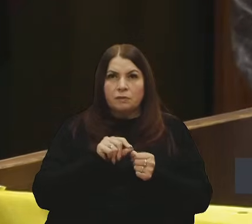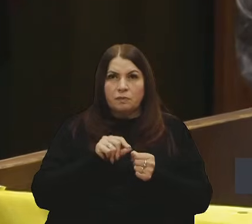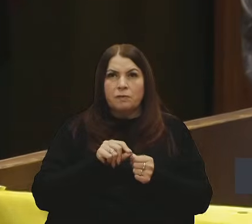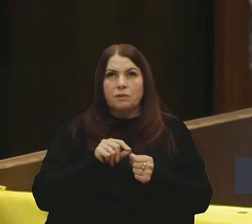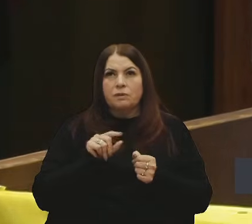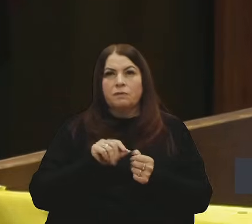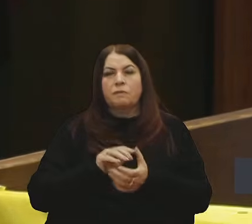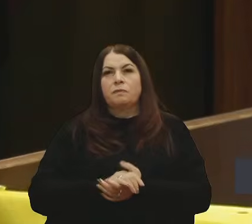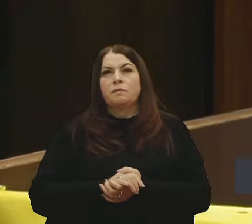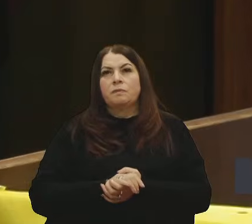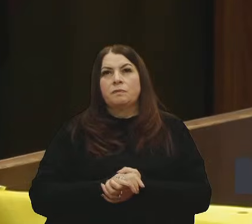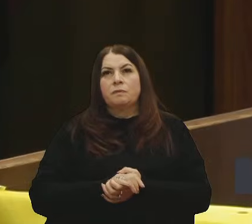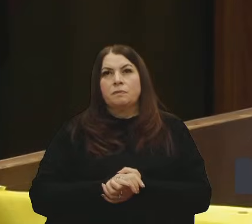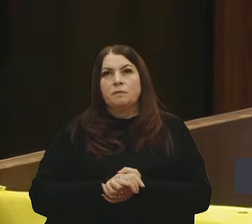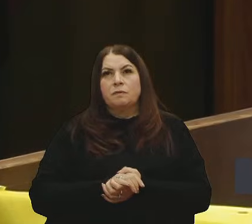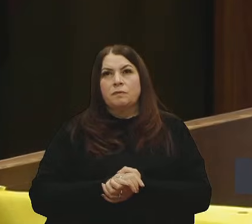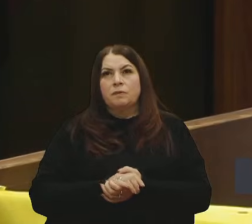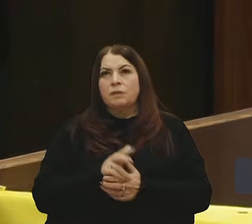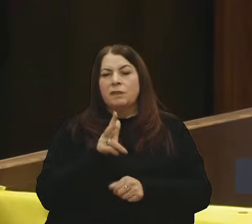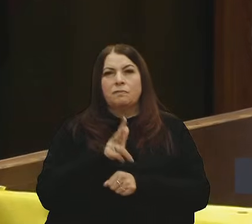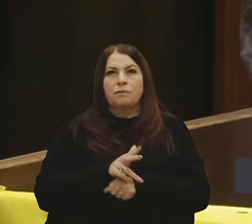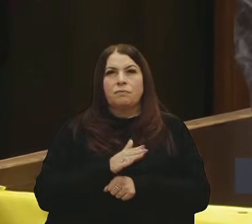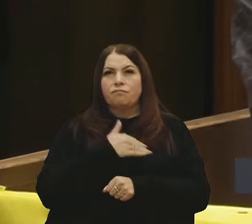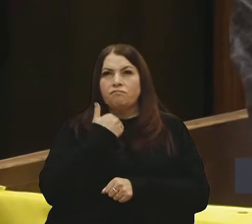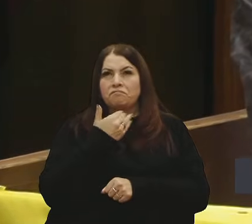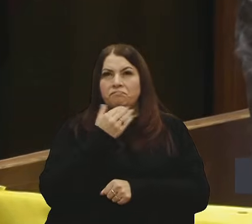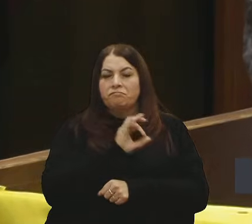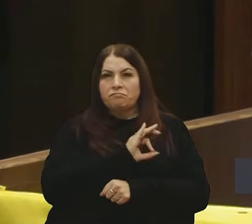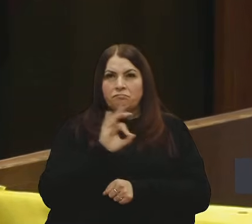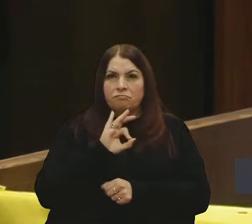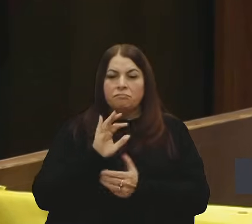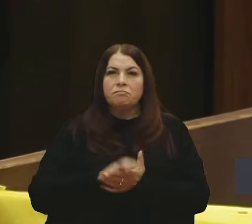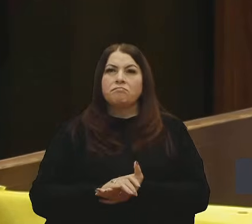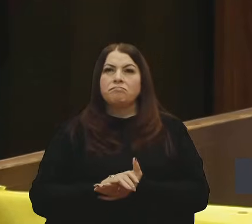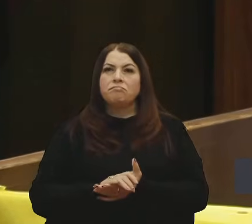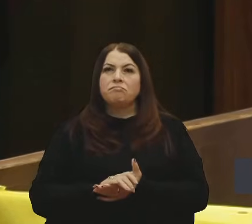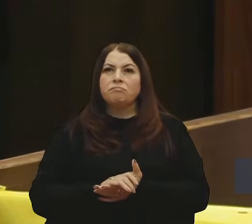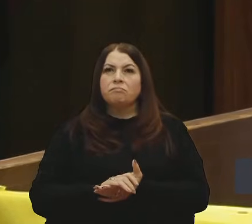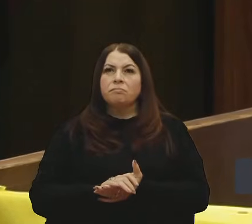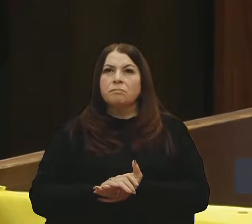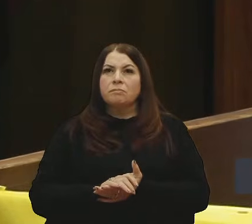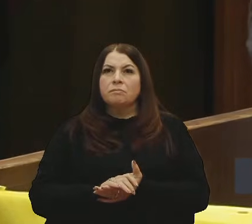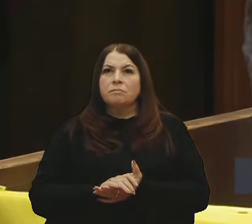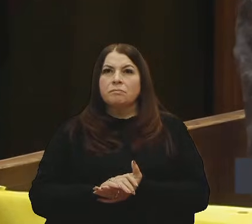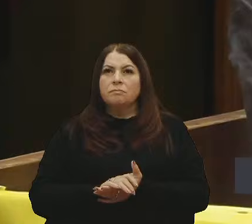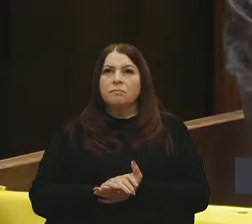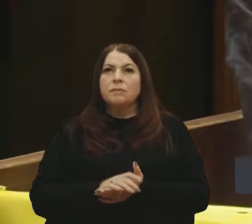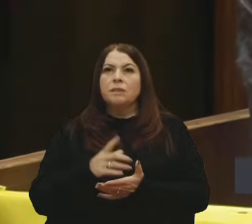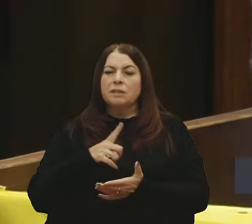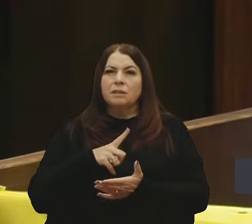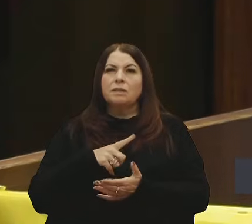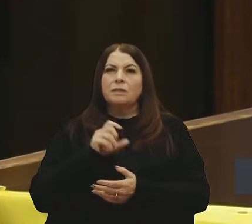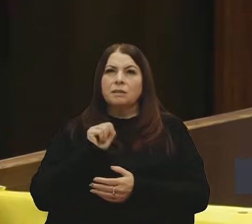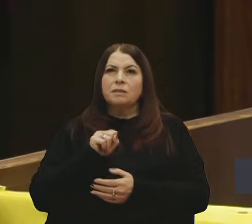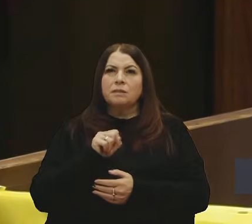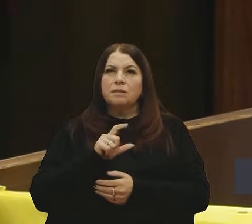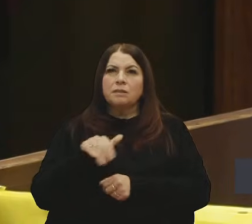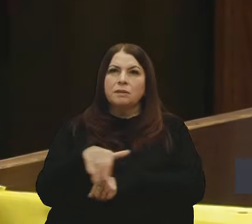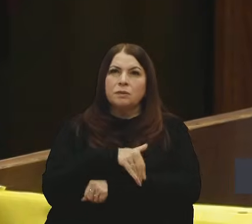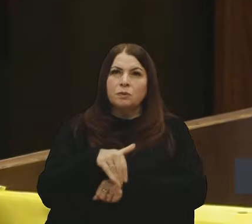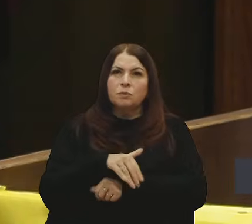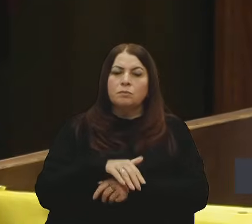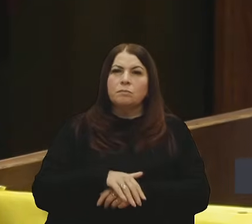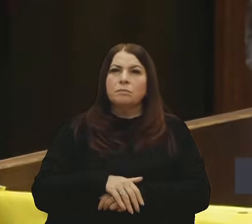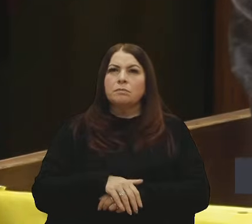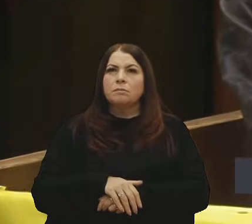tem que fazer. Vídeo não serve para porra nenhuma. Eu digo que o quê? A gente tem que sim sair na rua e